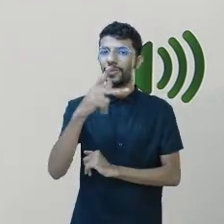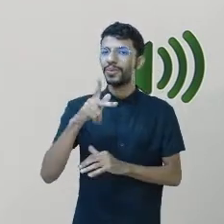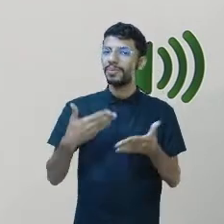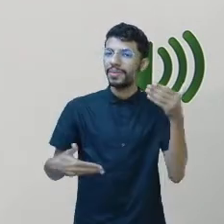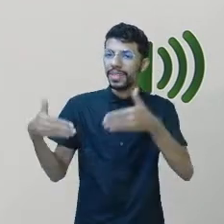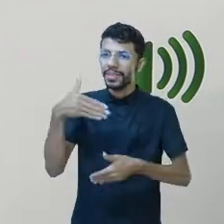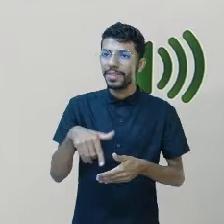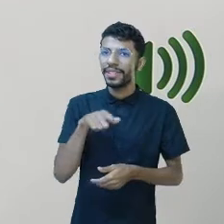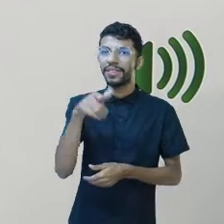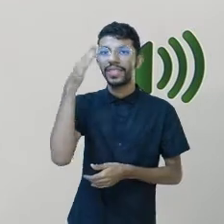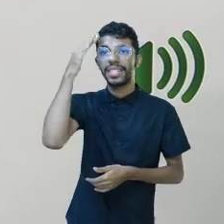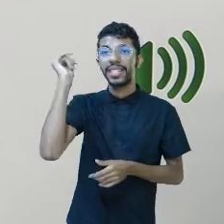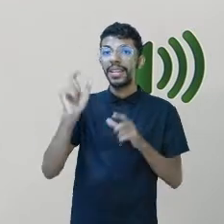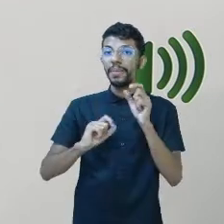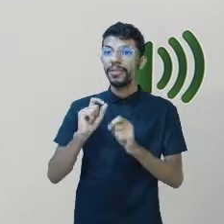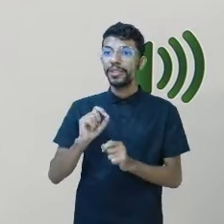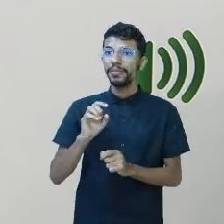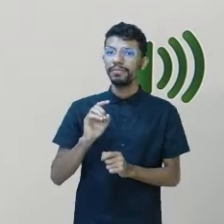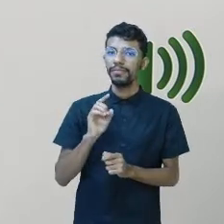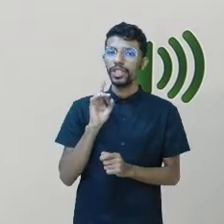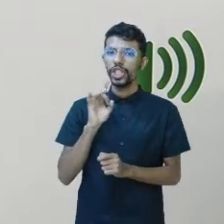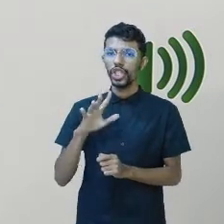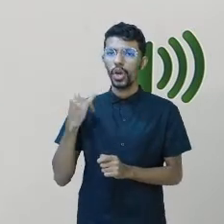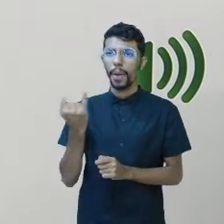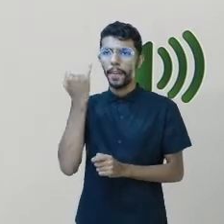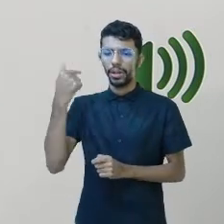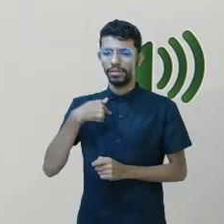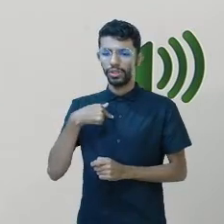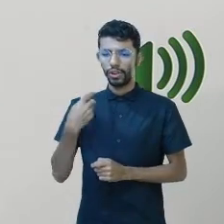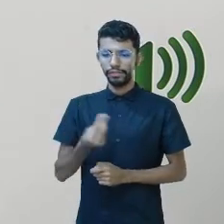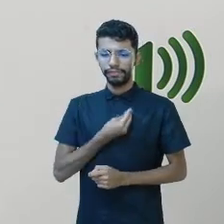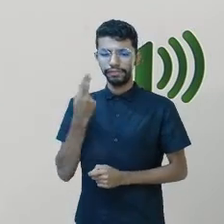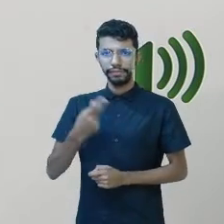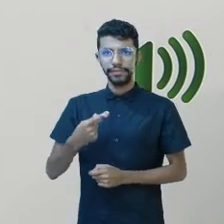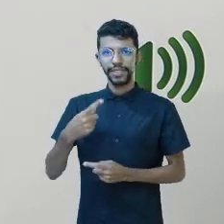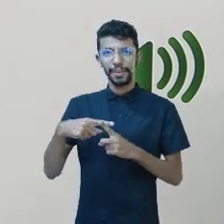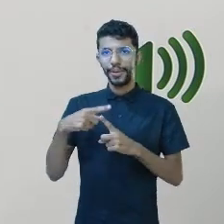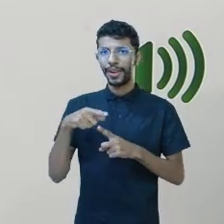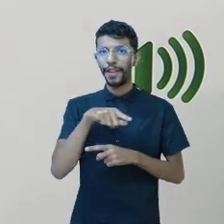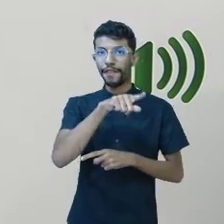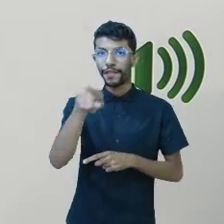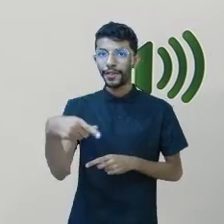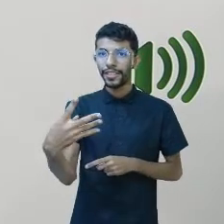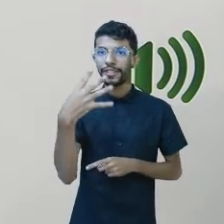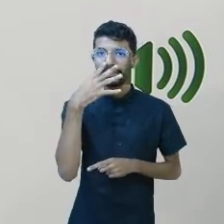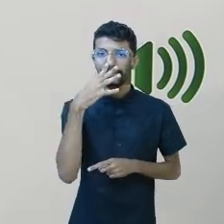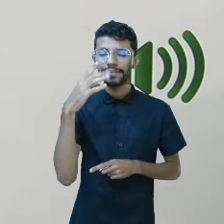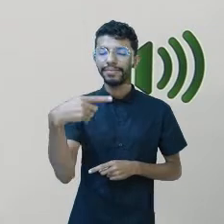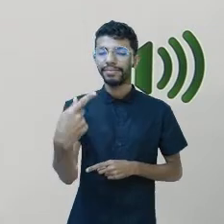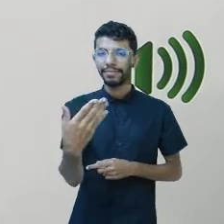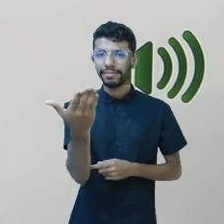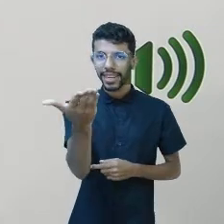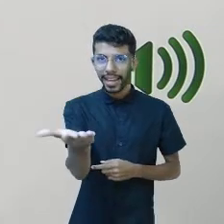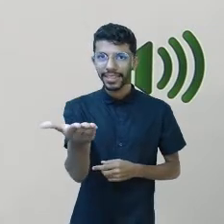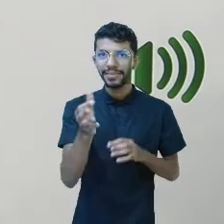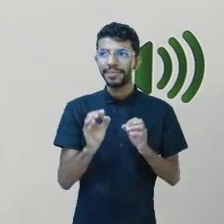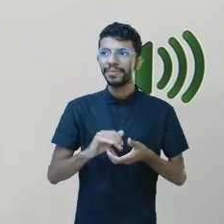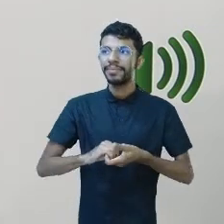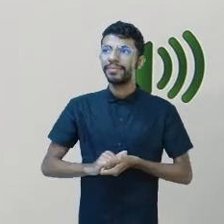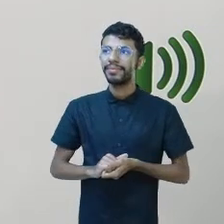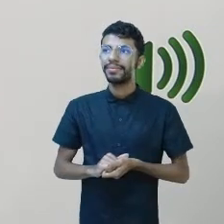né? Que só tem sentido nós estarmos aqui porque vocês estão aí. Vamos começar a nossa